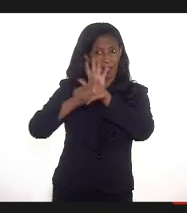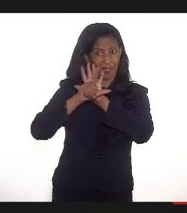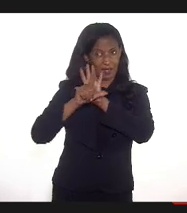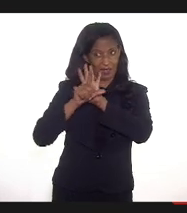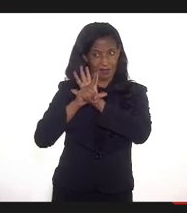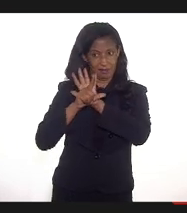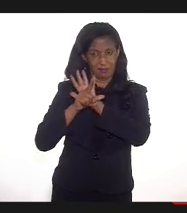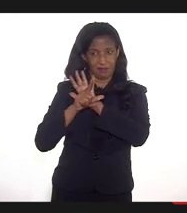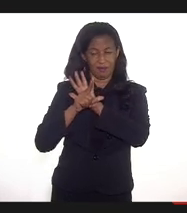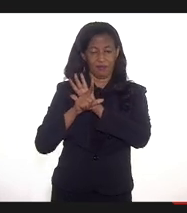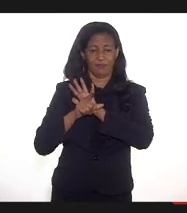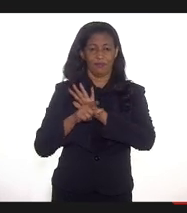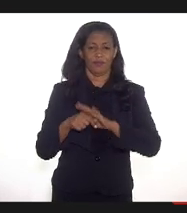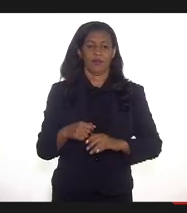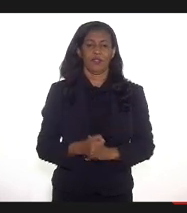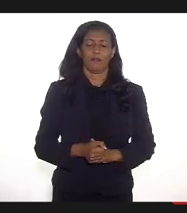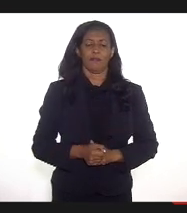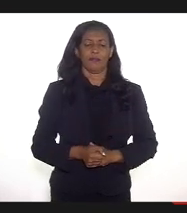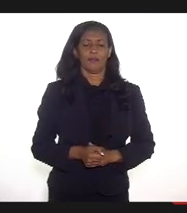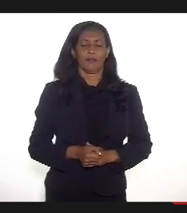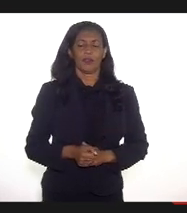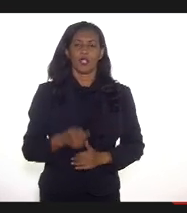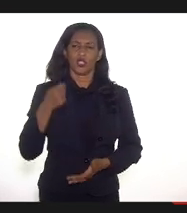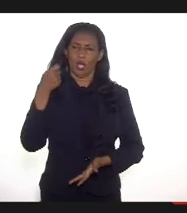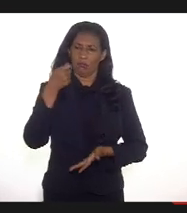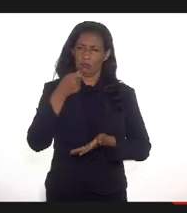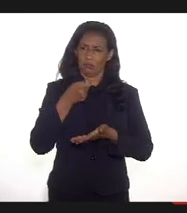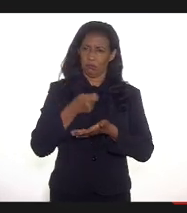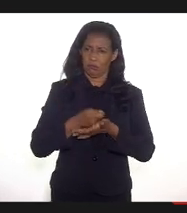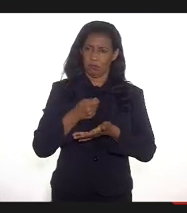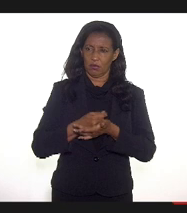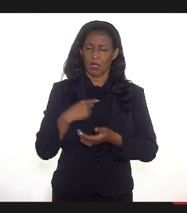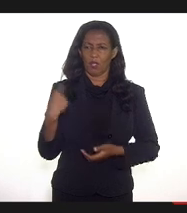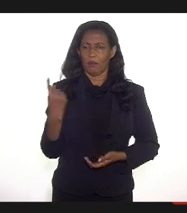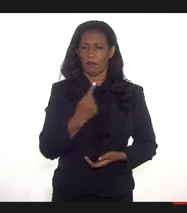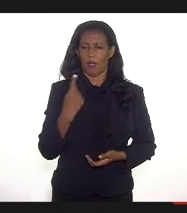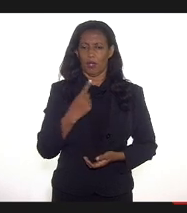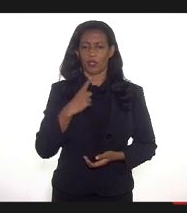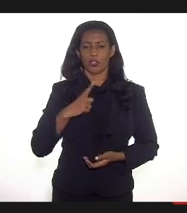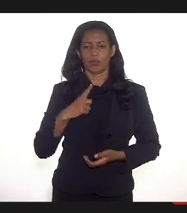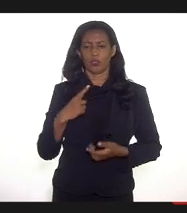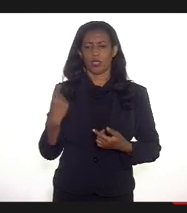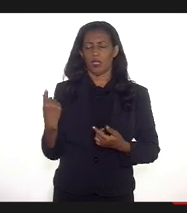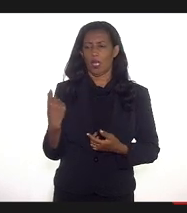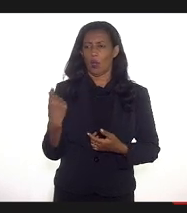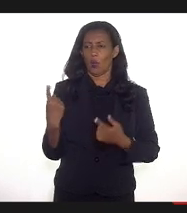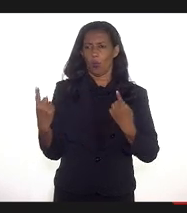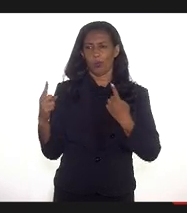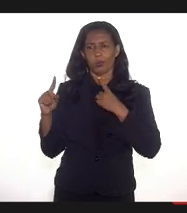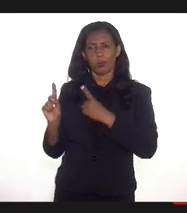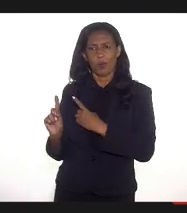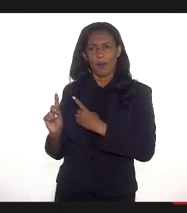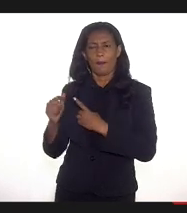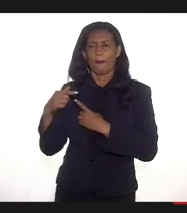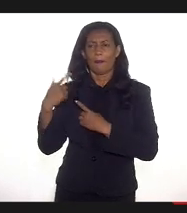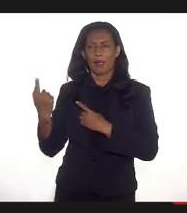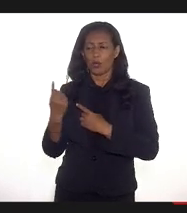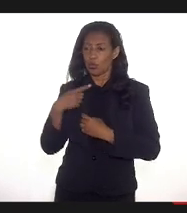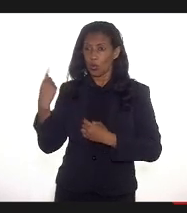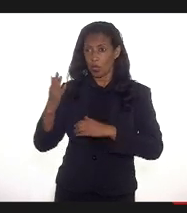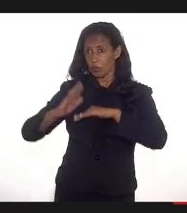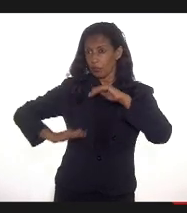nosso PCS, está vigente, mas sempre nós temos que ter embate para que as progressões dos nossos